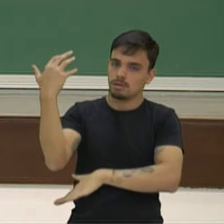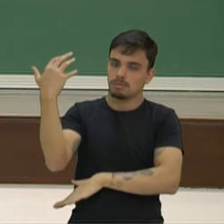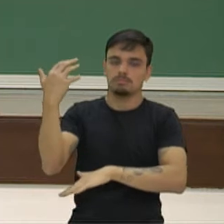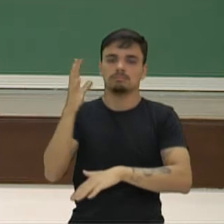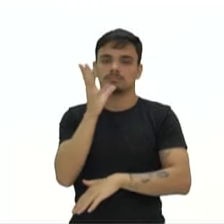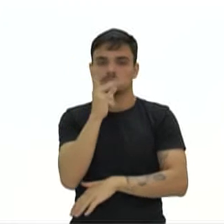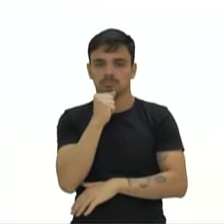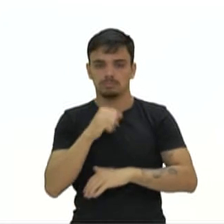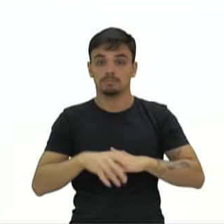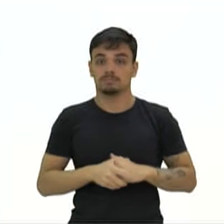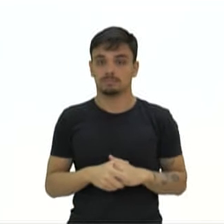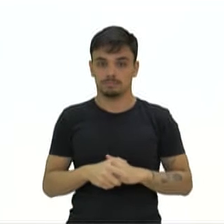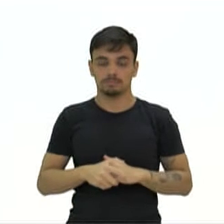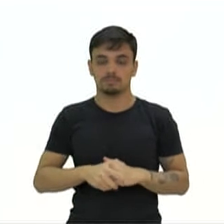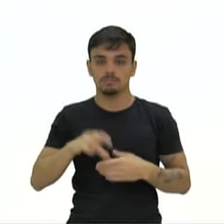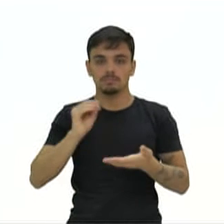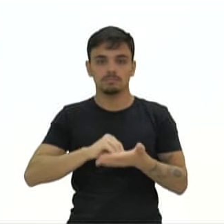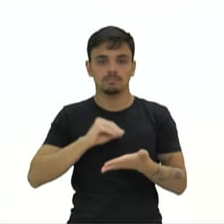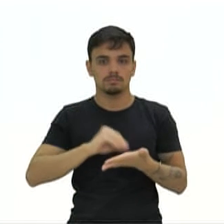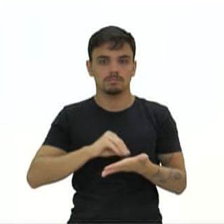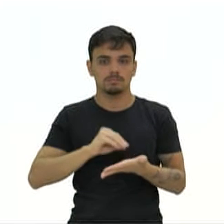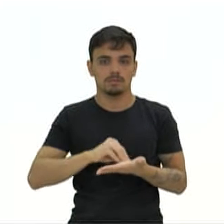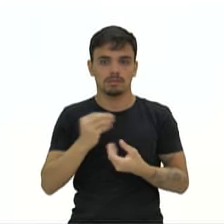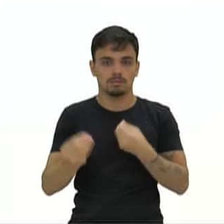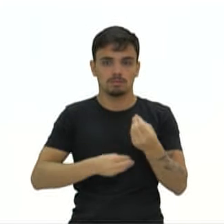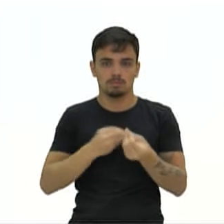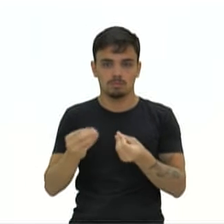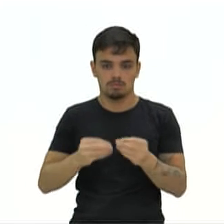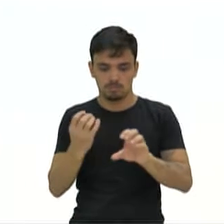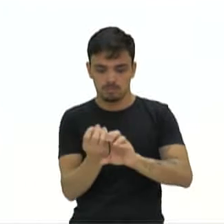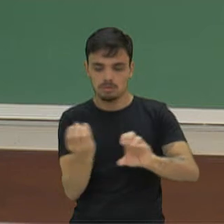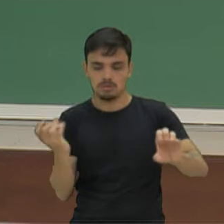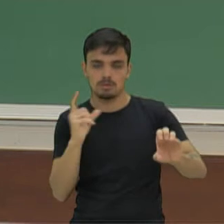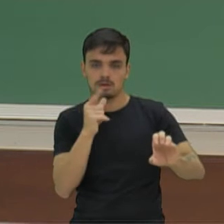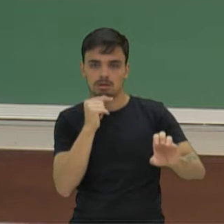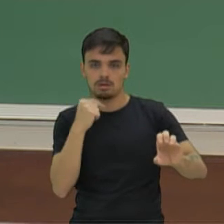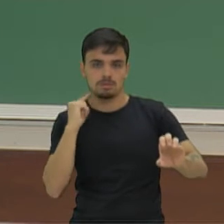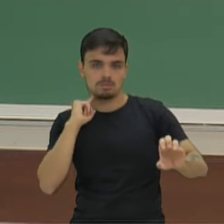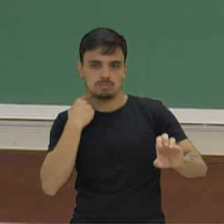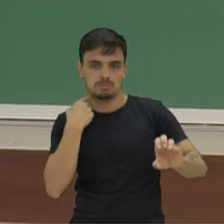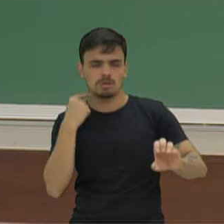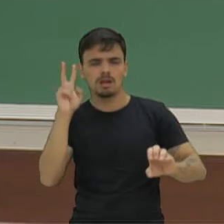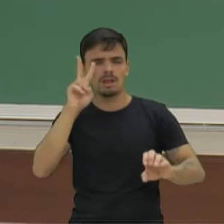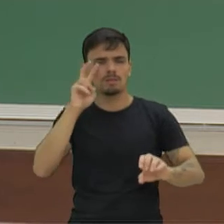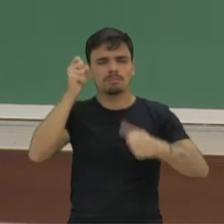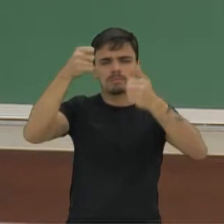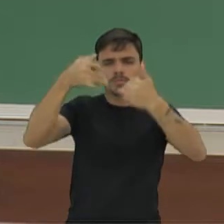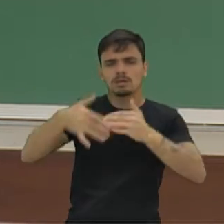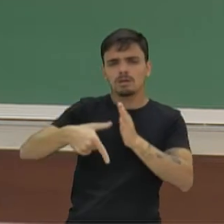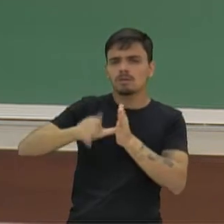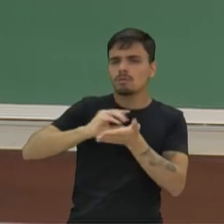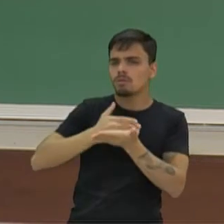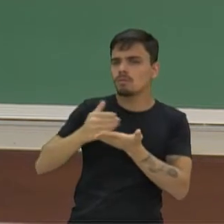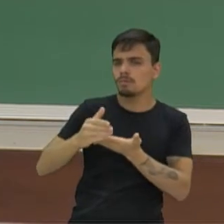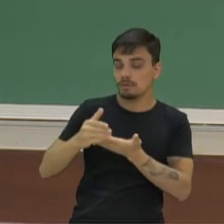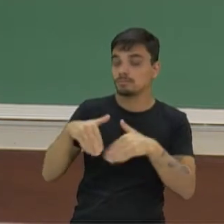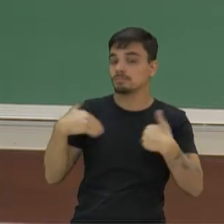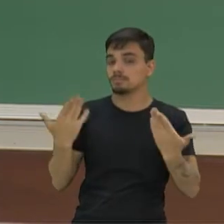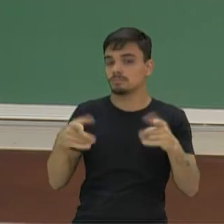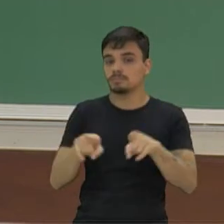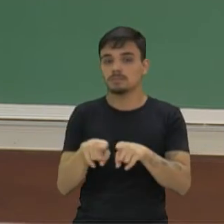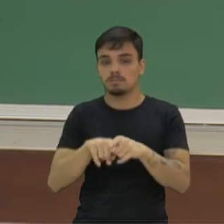A falta de coleta de esgoto, isso é necessário. Lembra que eu disse no início o marco regulatório para o saneamento básico? E